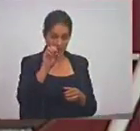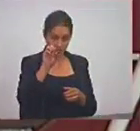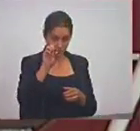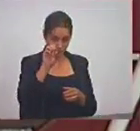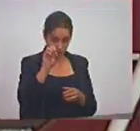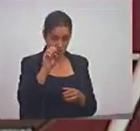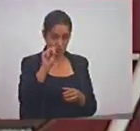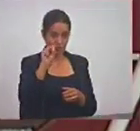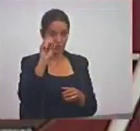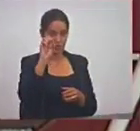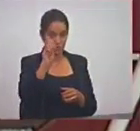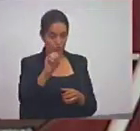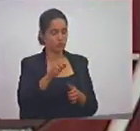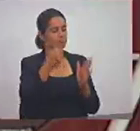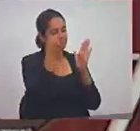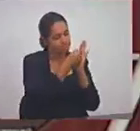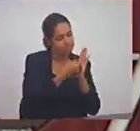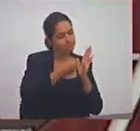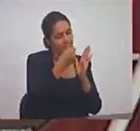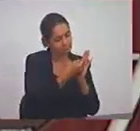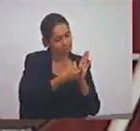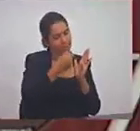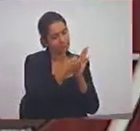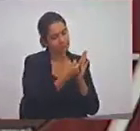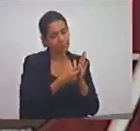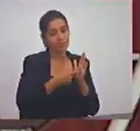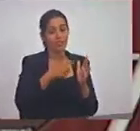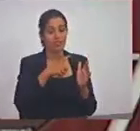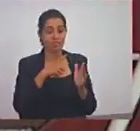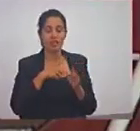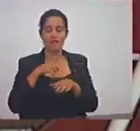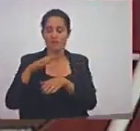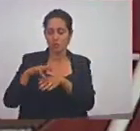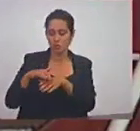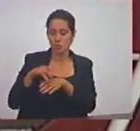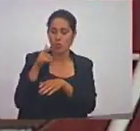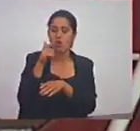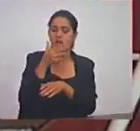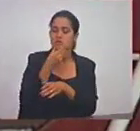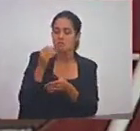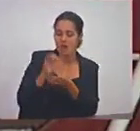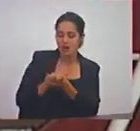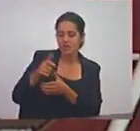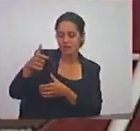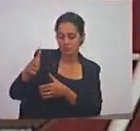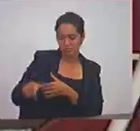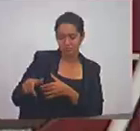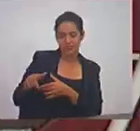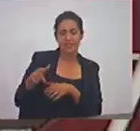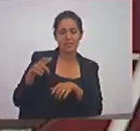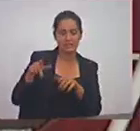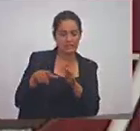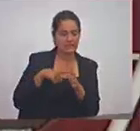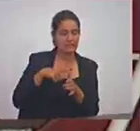enfrentou uma das piores batalhas da sua vida, que foi a doença do seu ex-marido, que passou por tratamento no Hospital do Amor, em